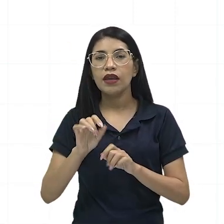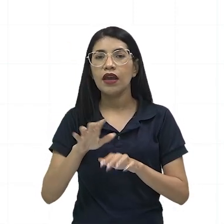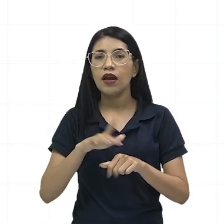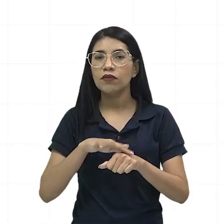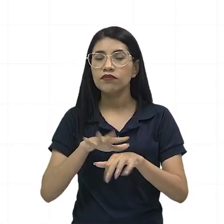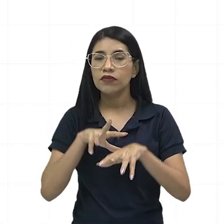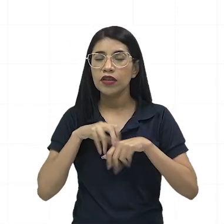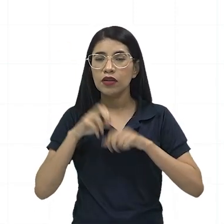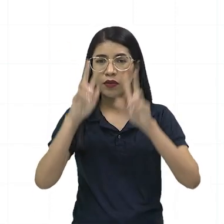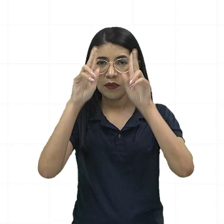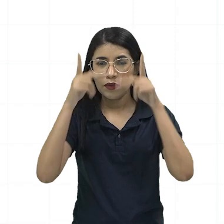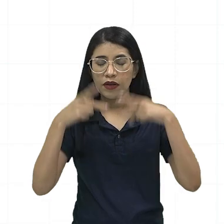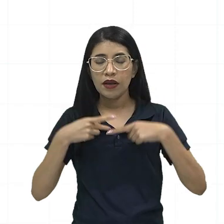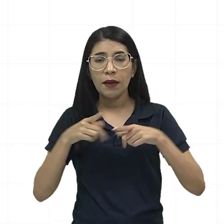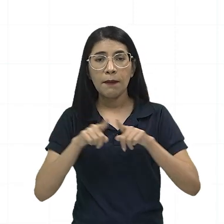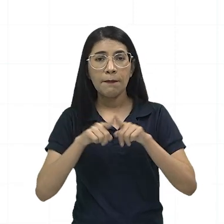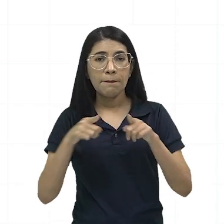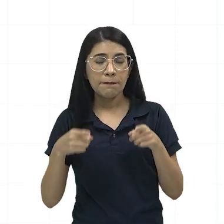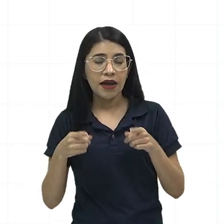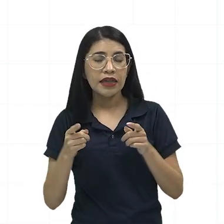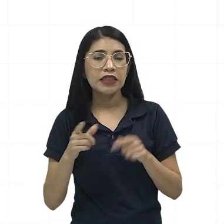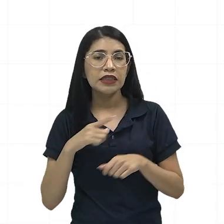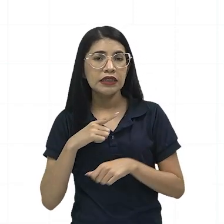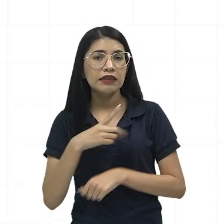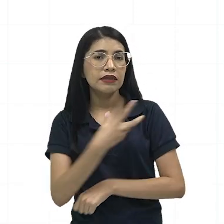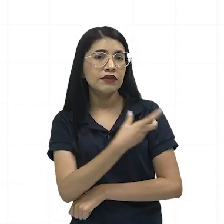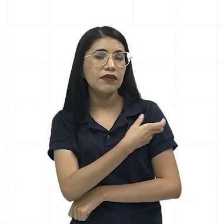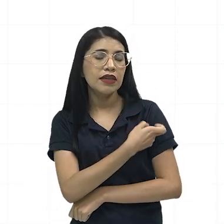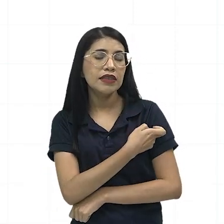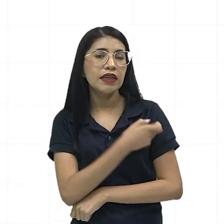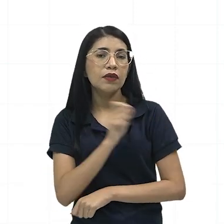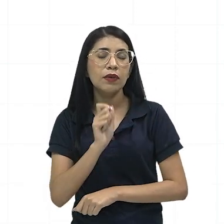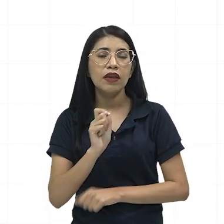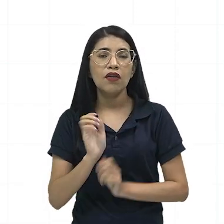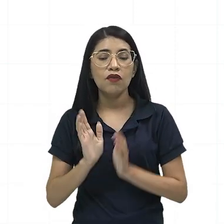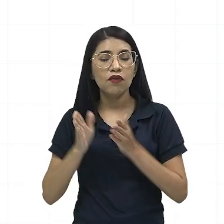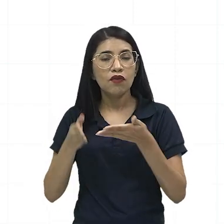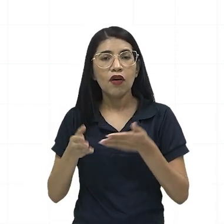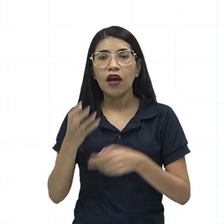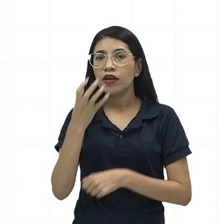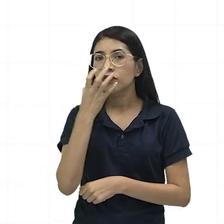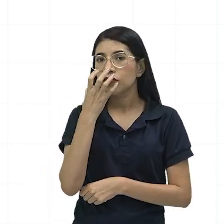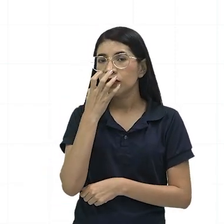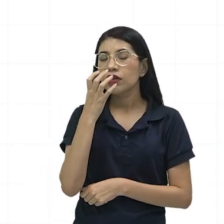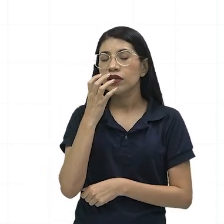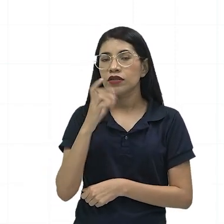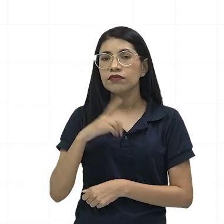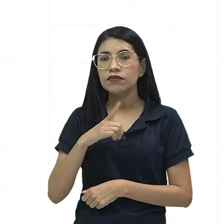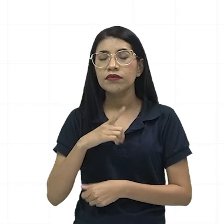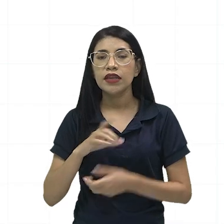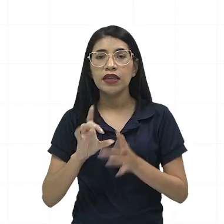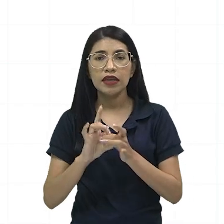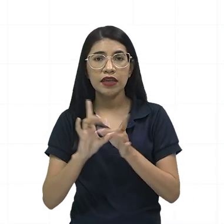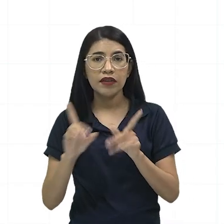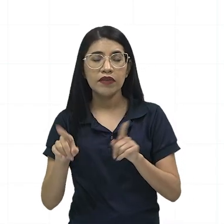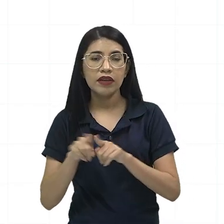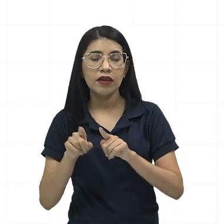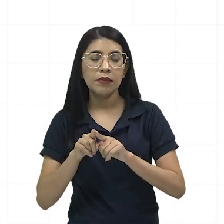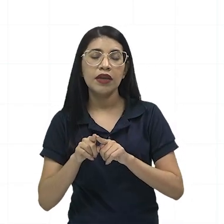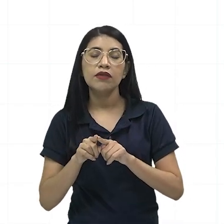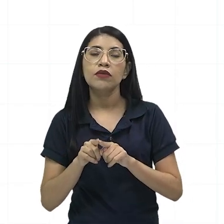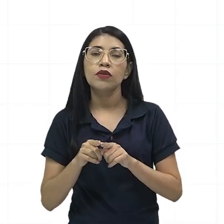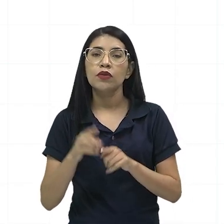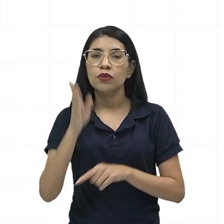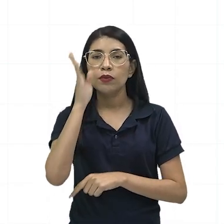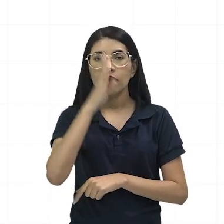Porém, existe vacina contra a leishmaniose para cães, né? Já licenciadas tanto no Brasil